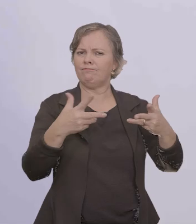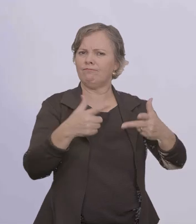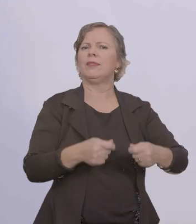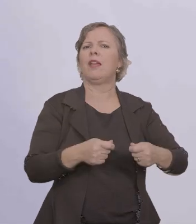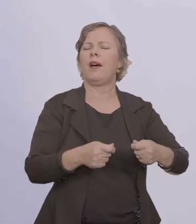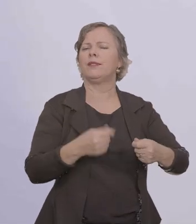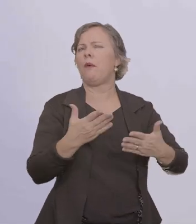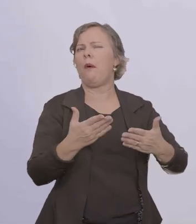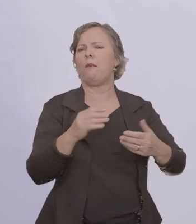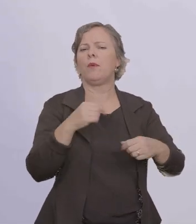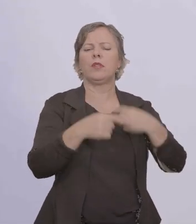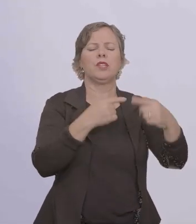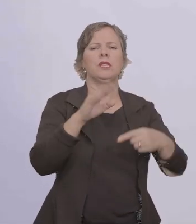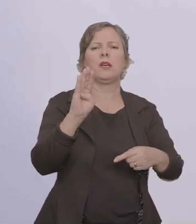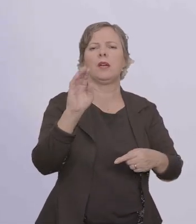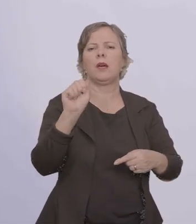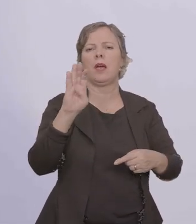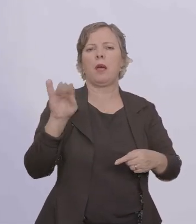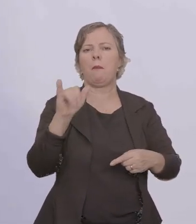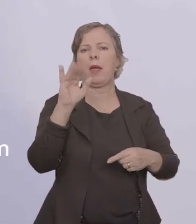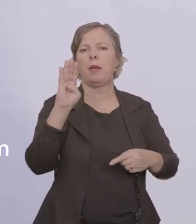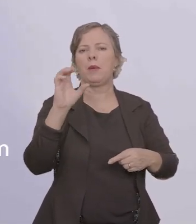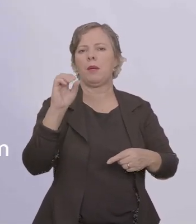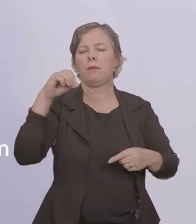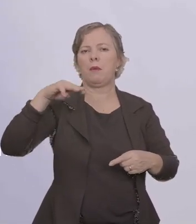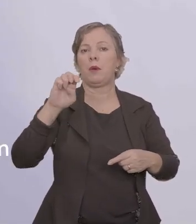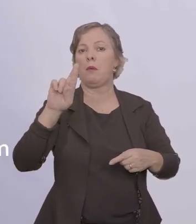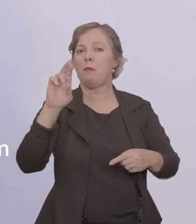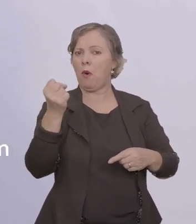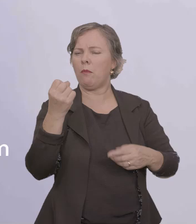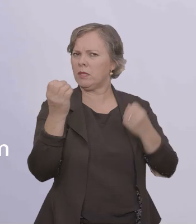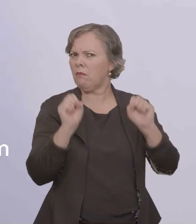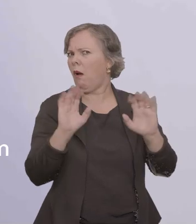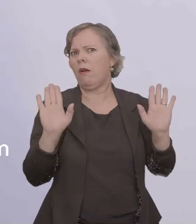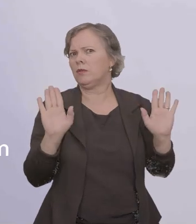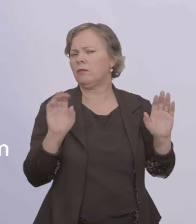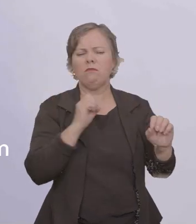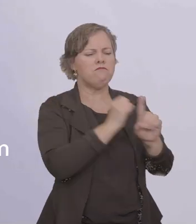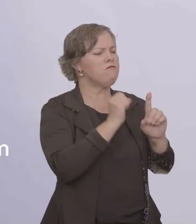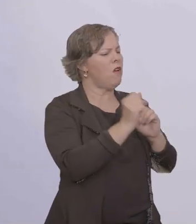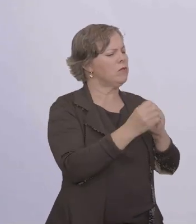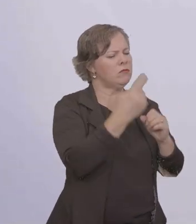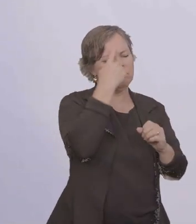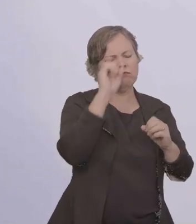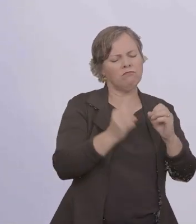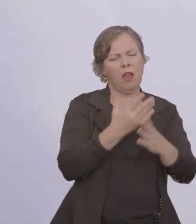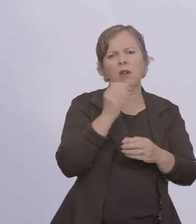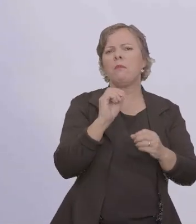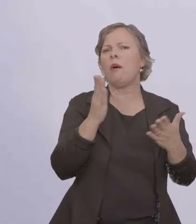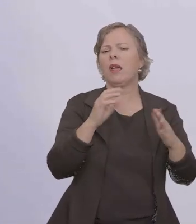habilidades da geração Baby Boomer e por aí vai. Então, essa é só uma forma que os sociólogos criaram